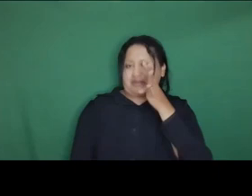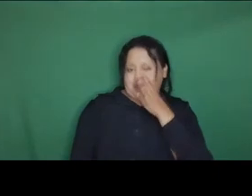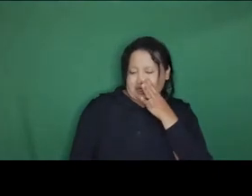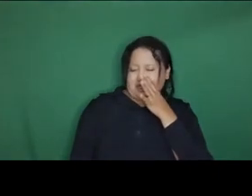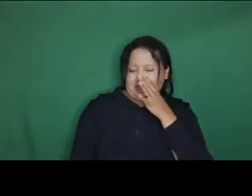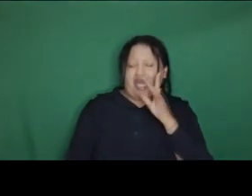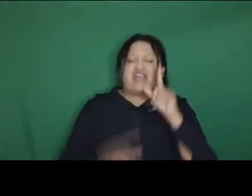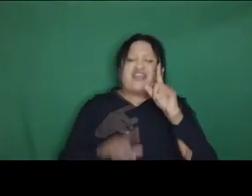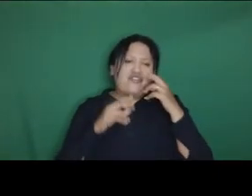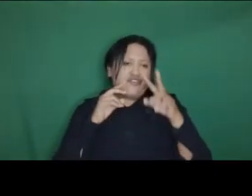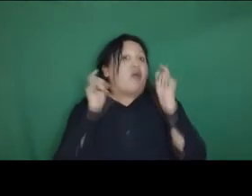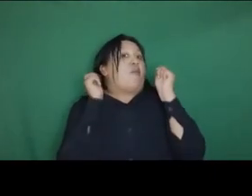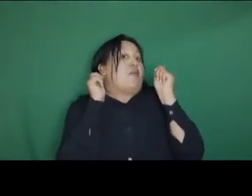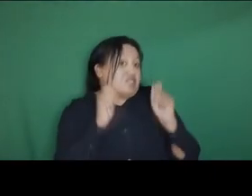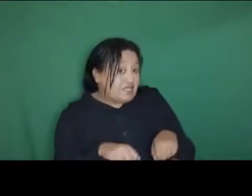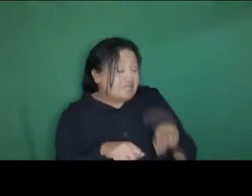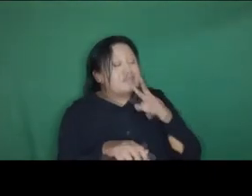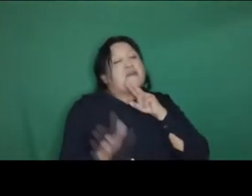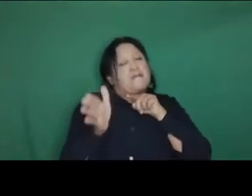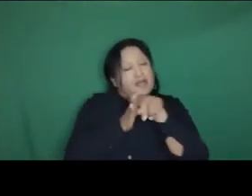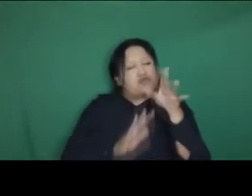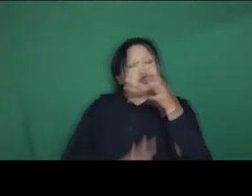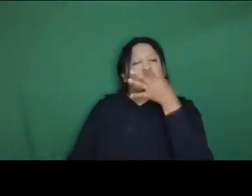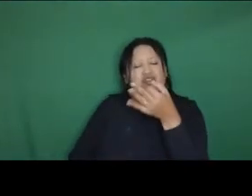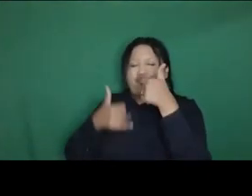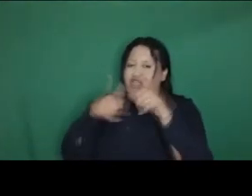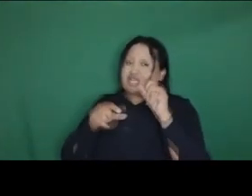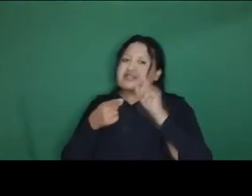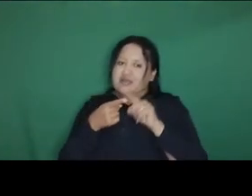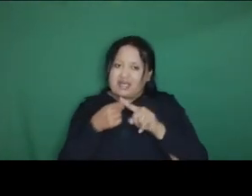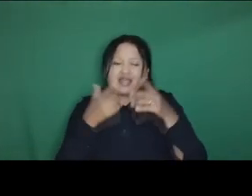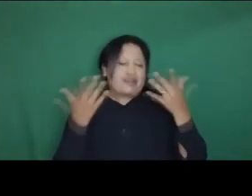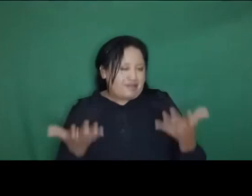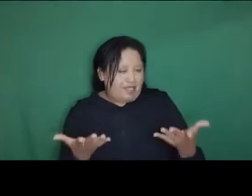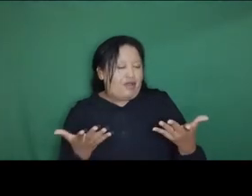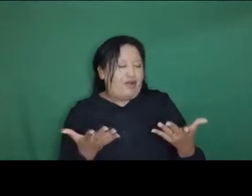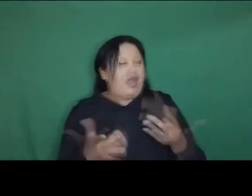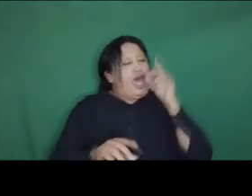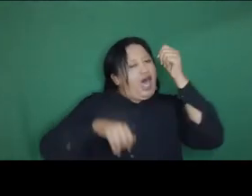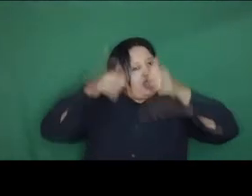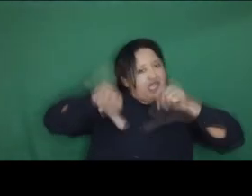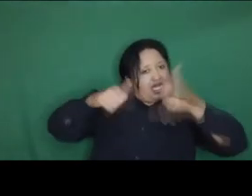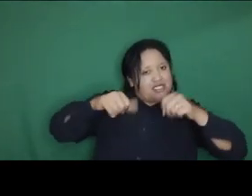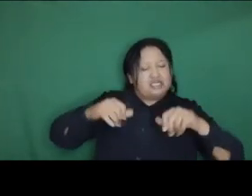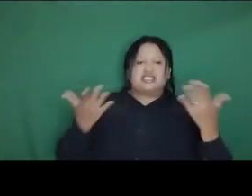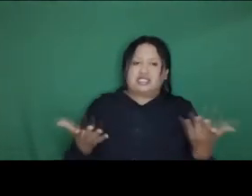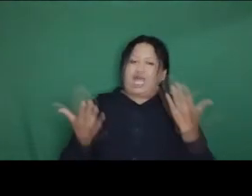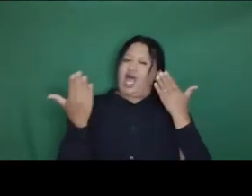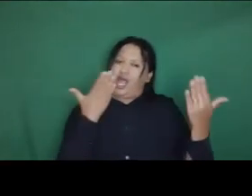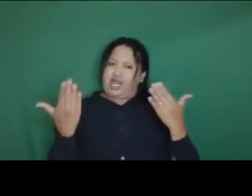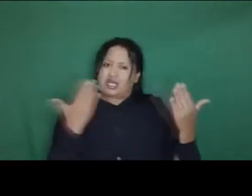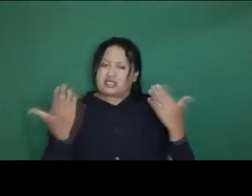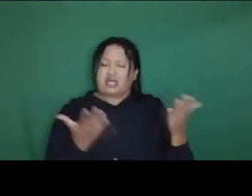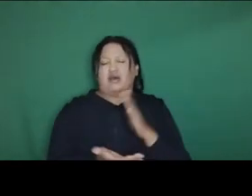aí a perspectiva de análise em relação a elaboração realmente né de vocês estarem